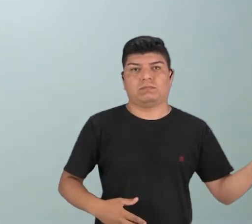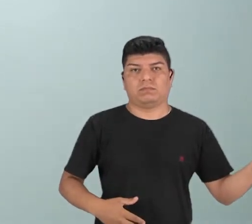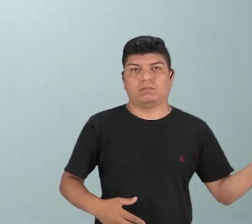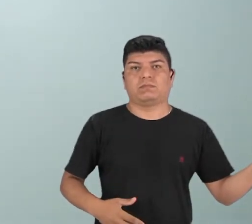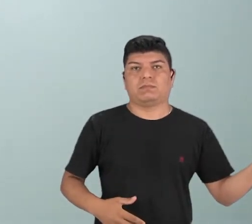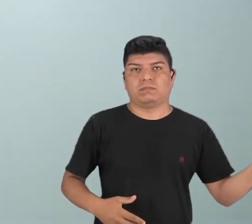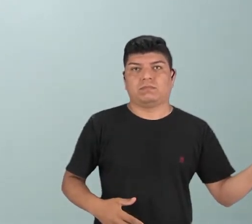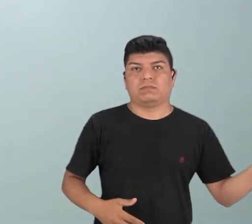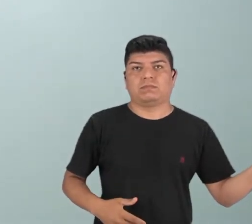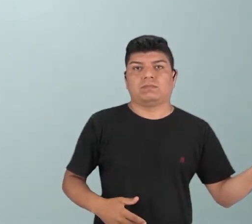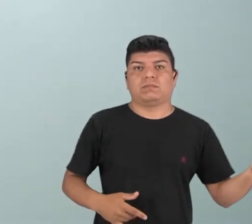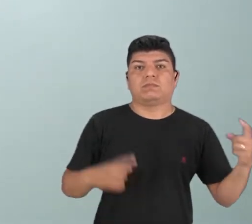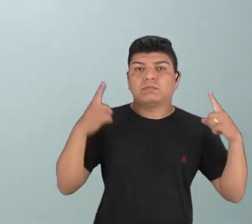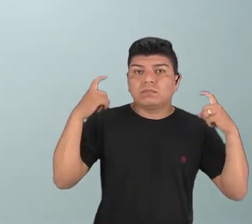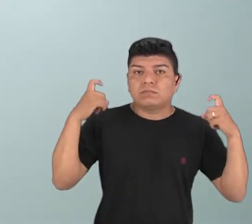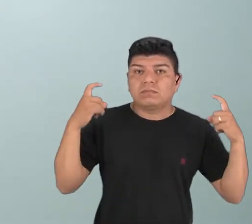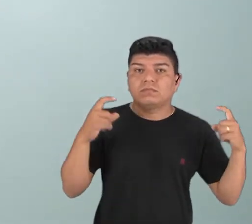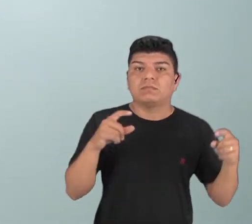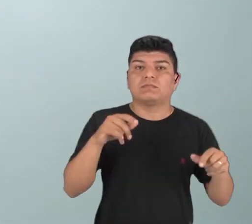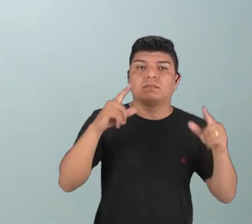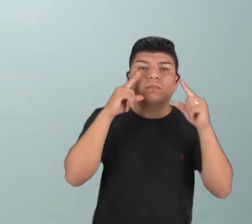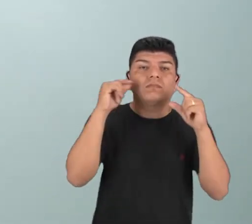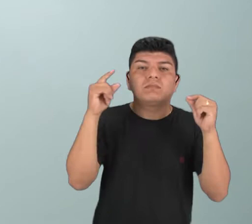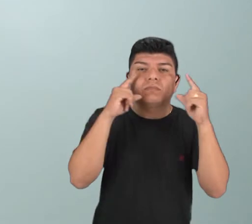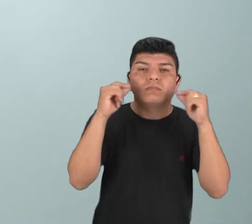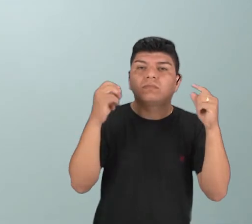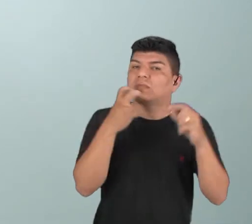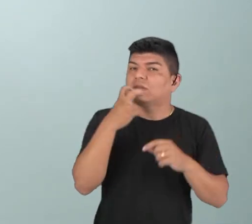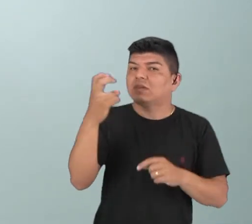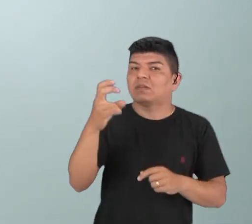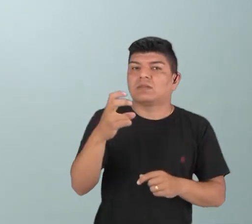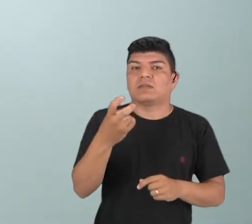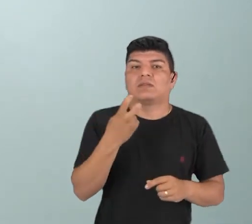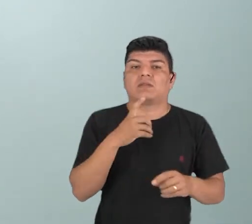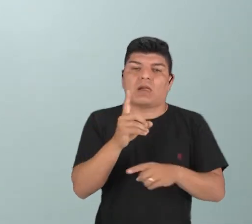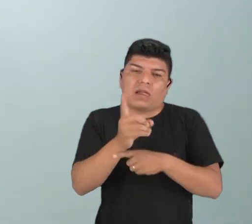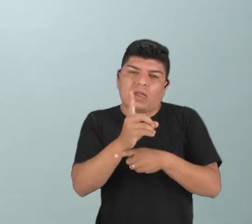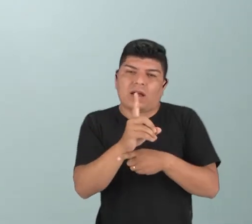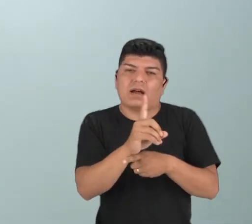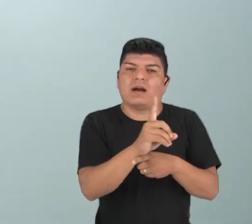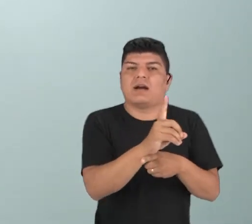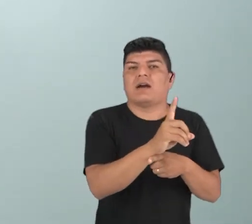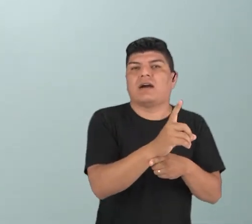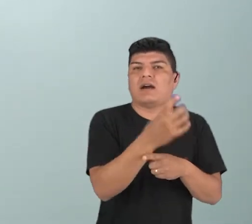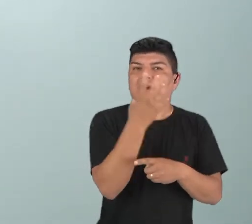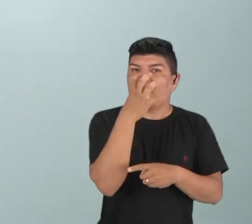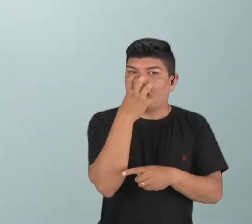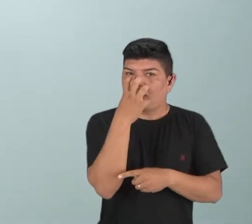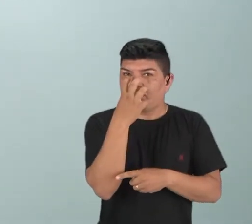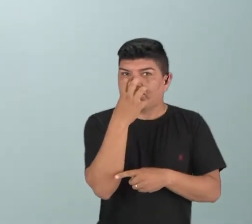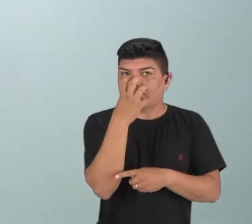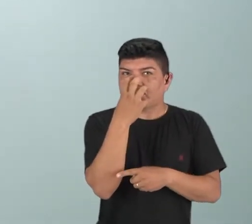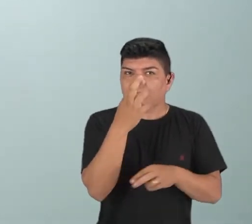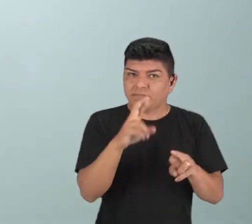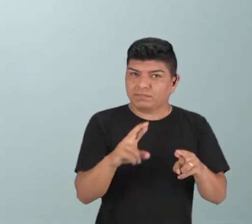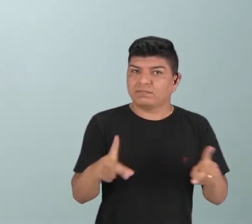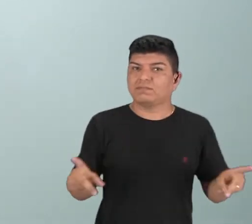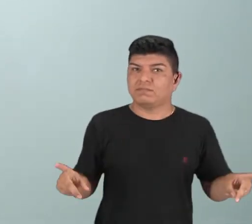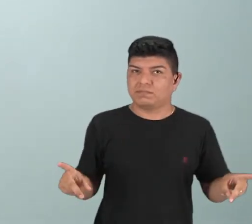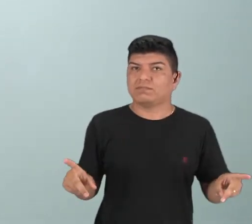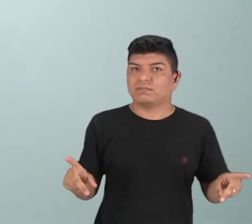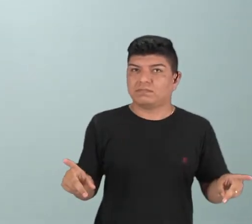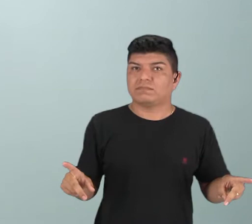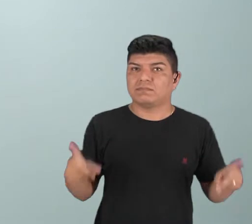outros sons, como o miado de um gato, o latido de um cachorro, né? Então, essa distinção